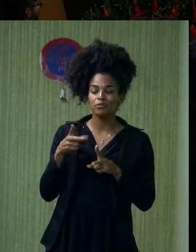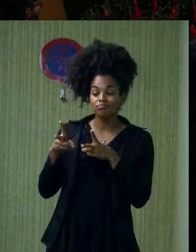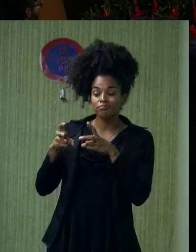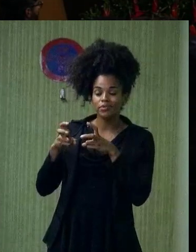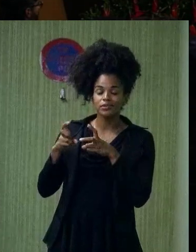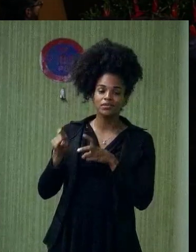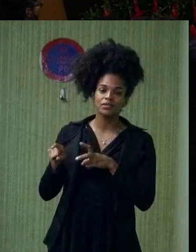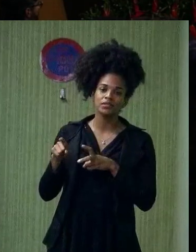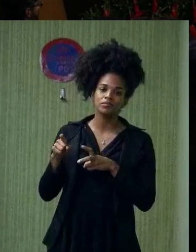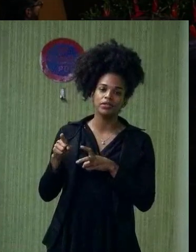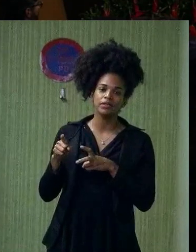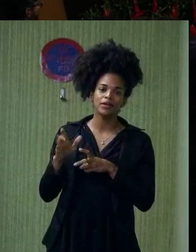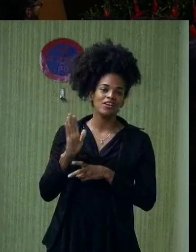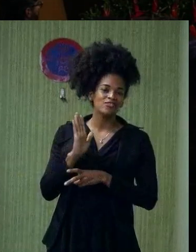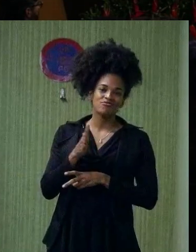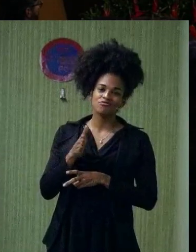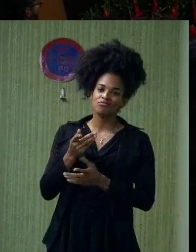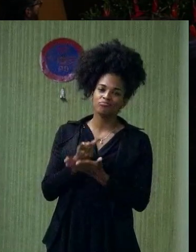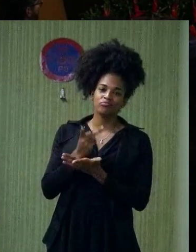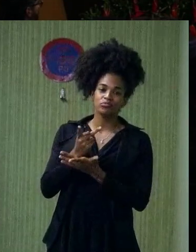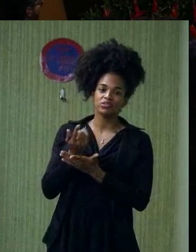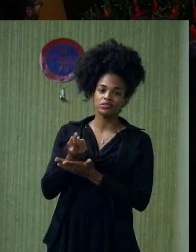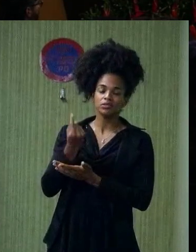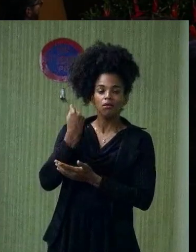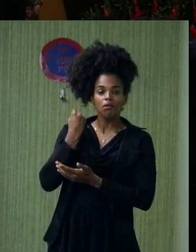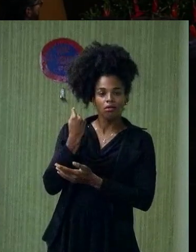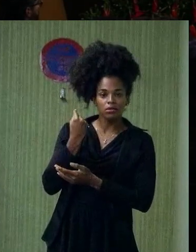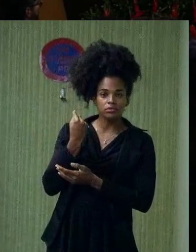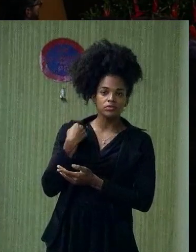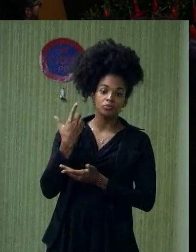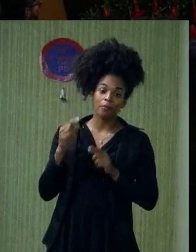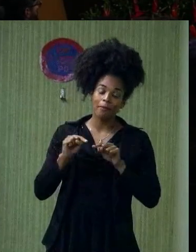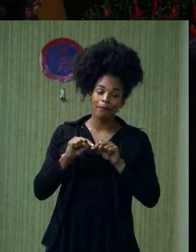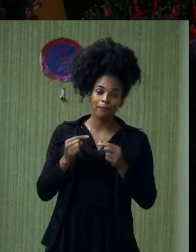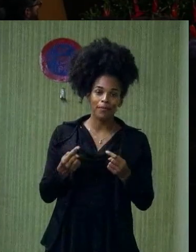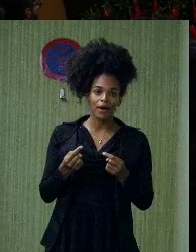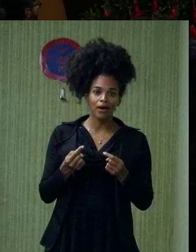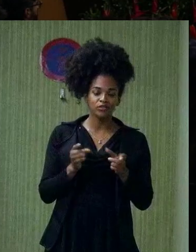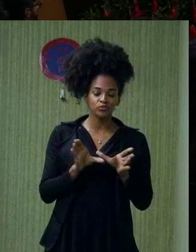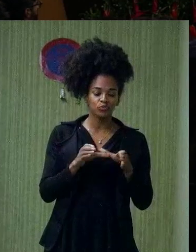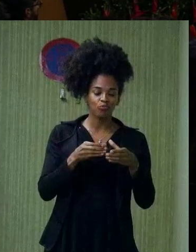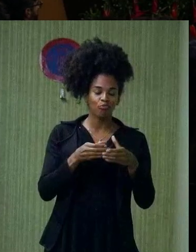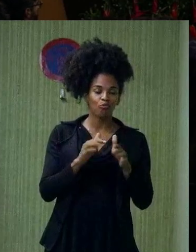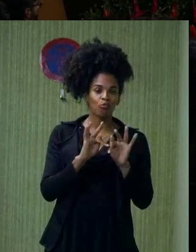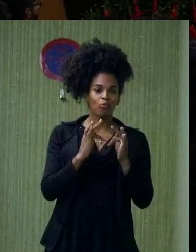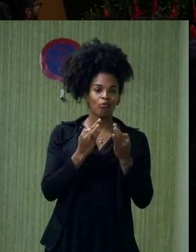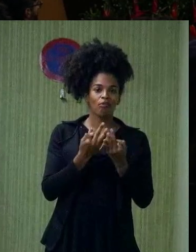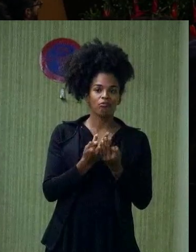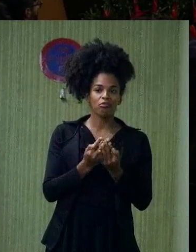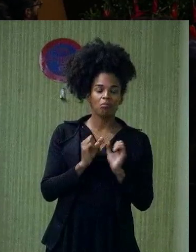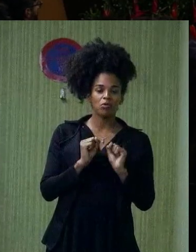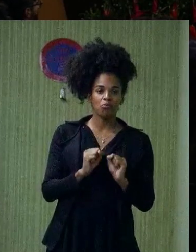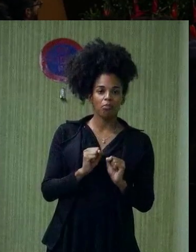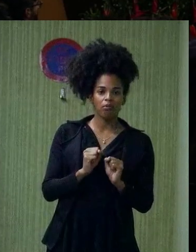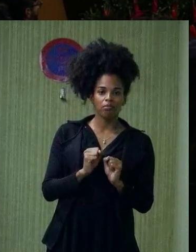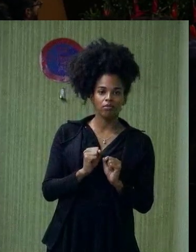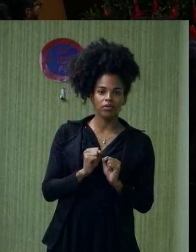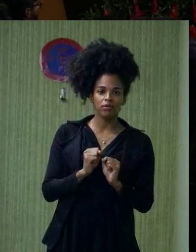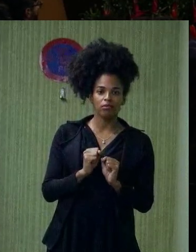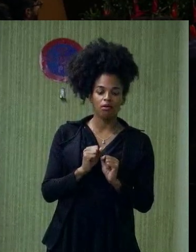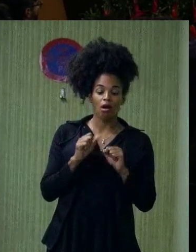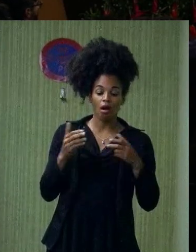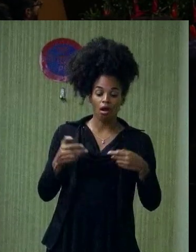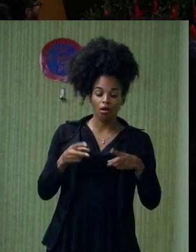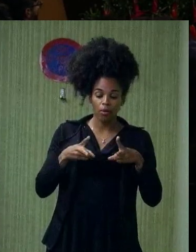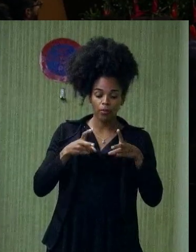pré-existentes mas situações de abusos surgiram porque famílias também acolheram outras famílias e nós tivemos